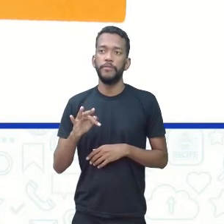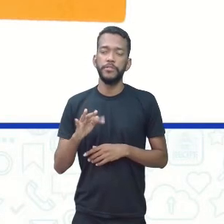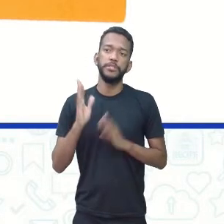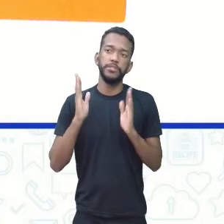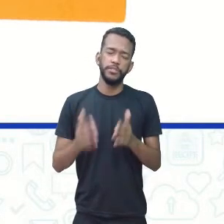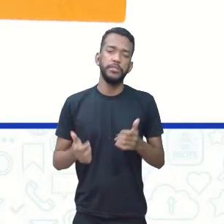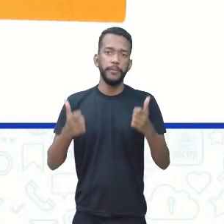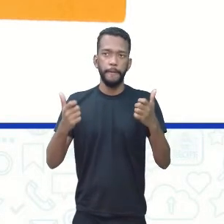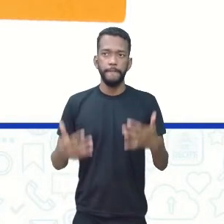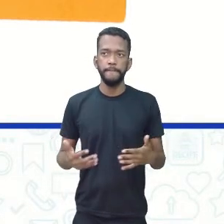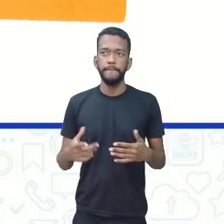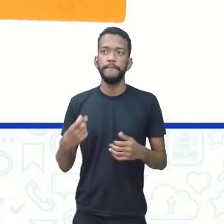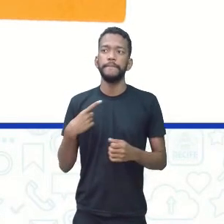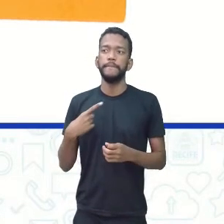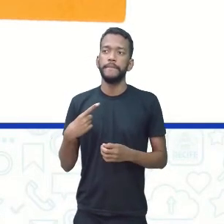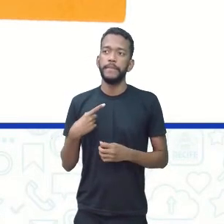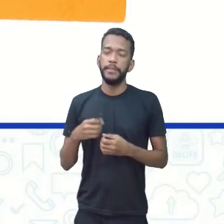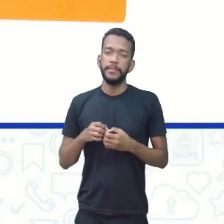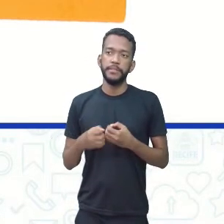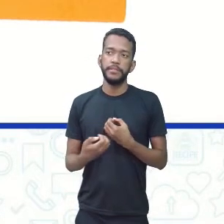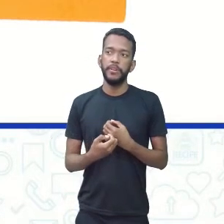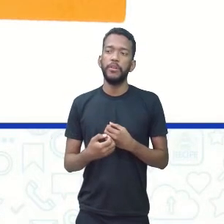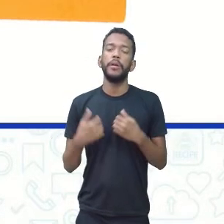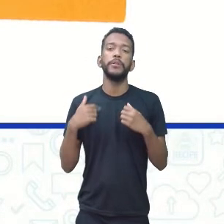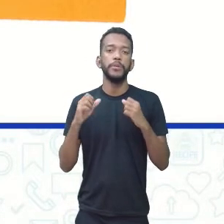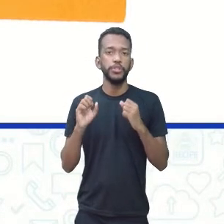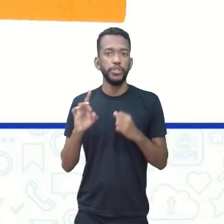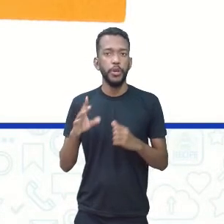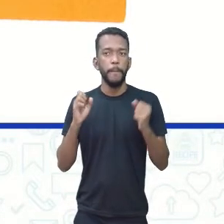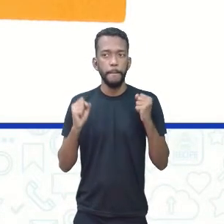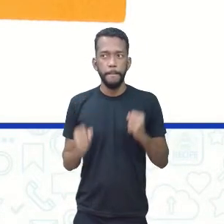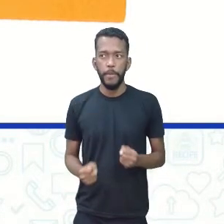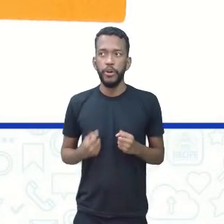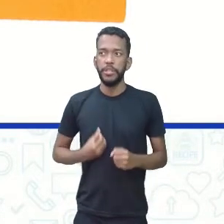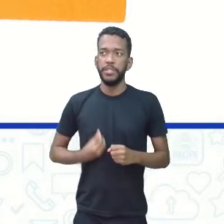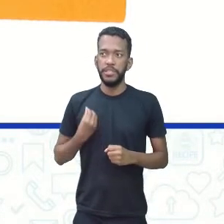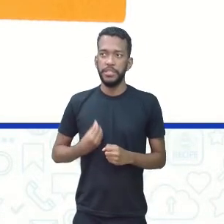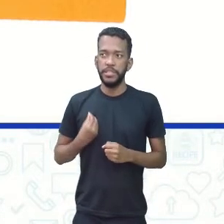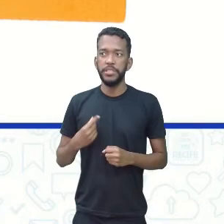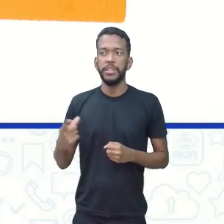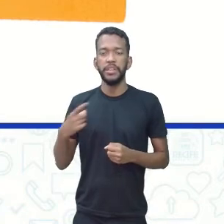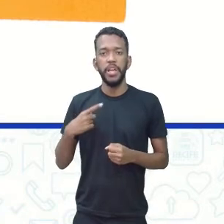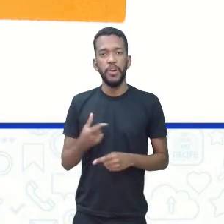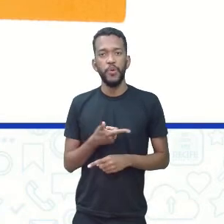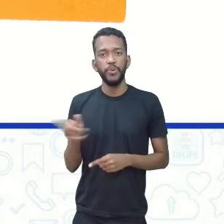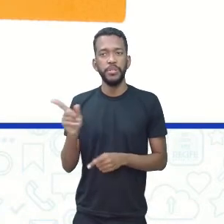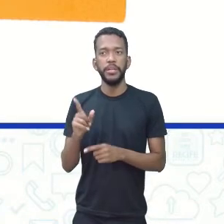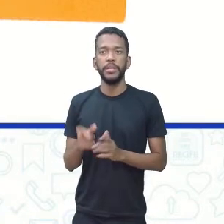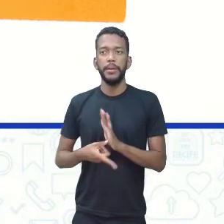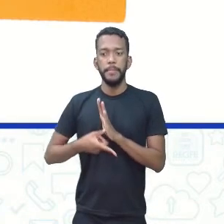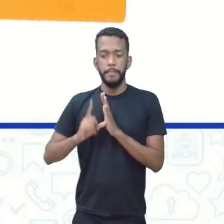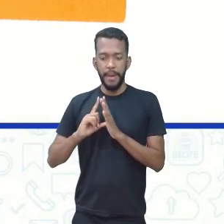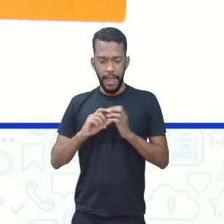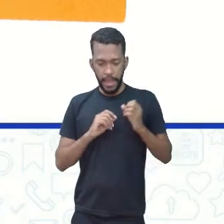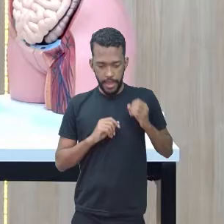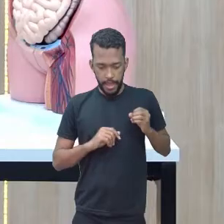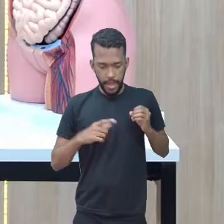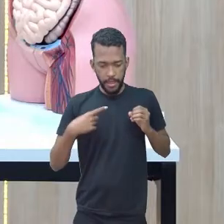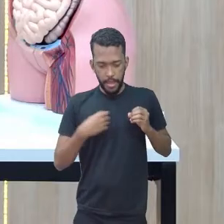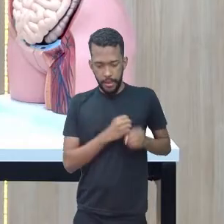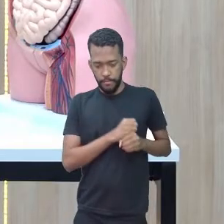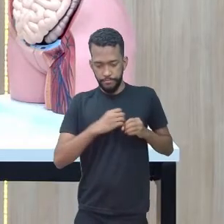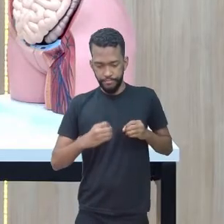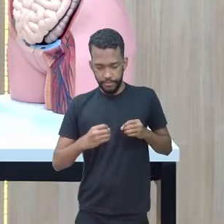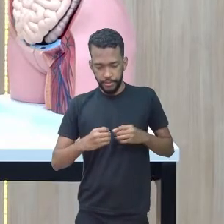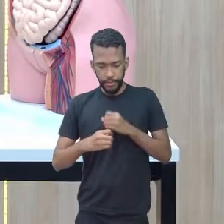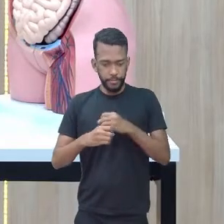ele diz o seguinte, que uma célula ela só pode existir a partir de outra pré-existente. Então, uma célula é que vai dar origem à